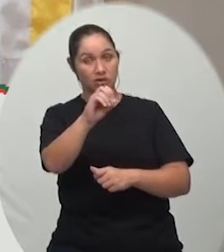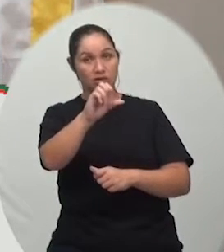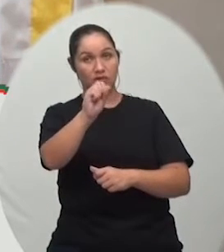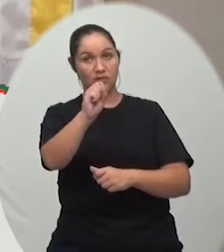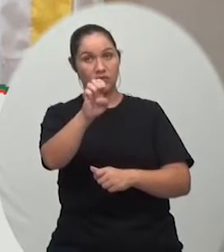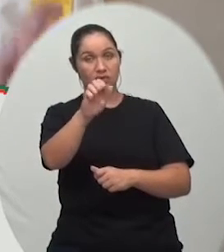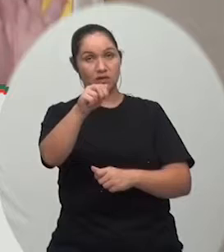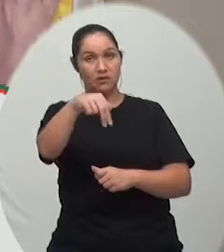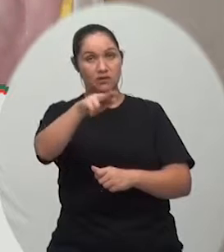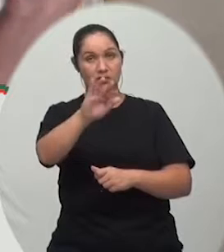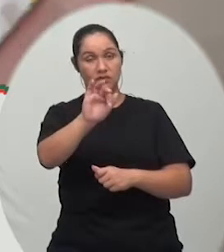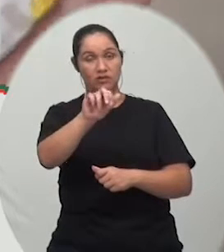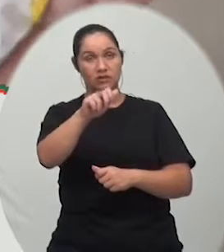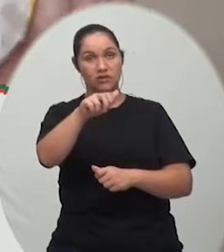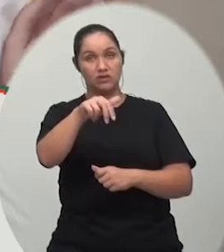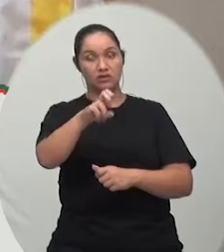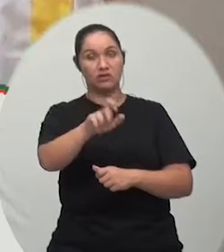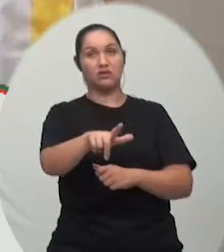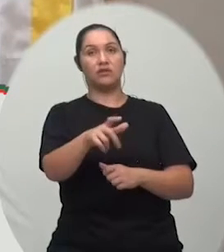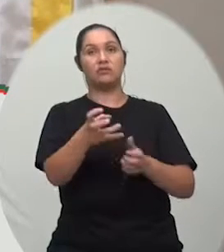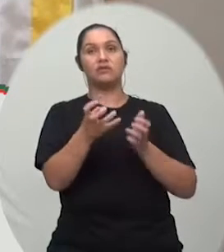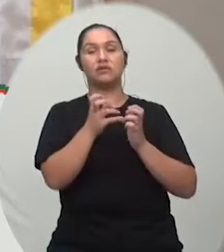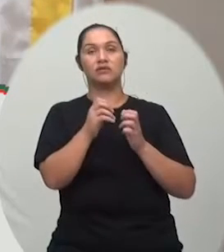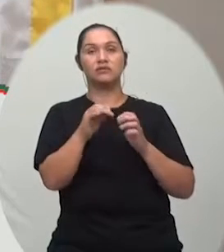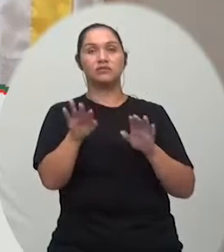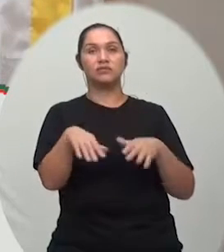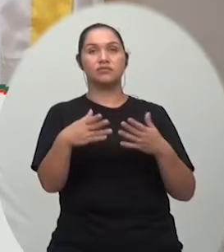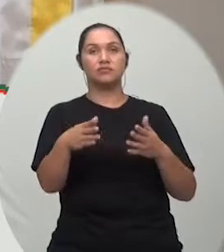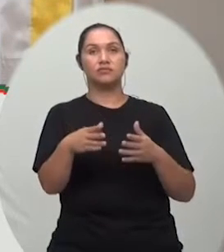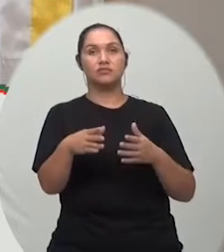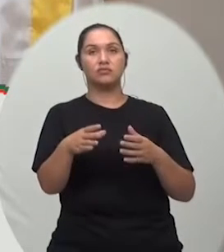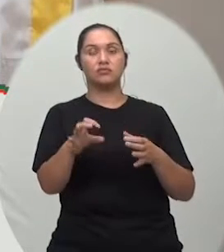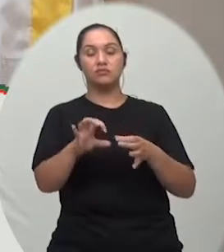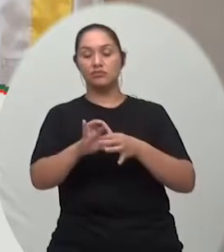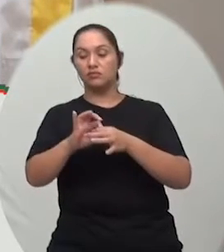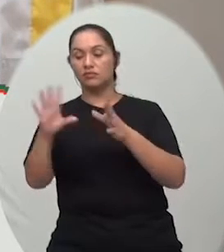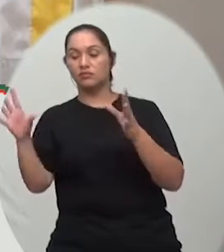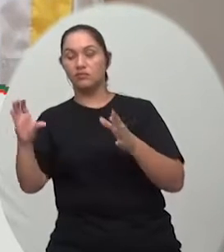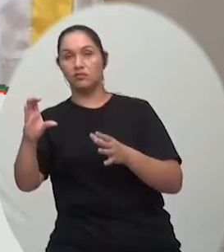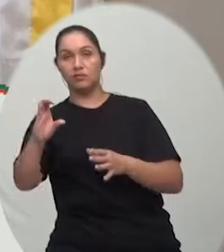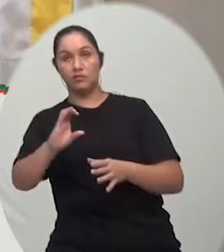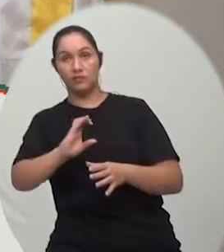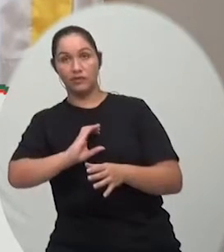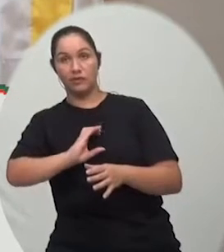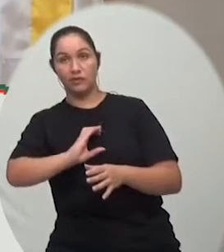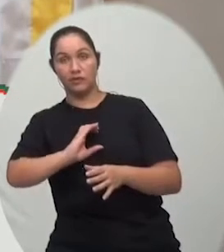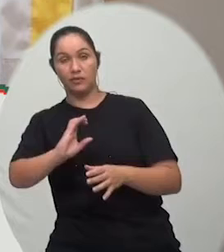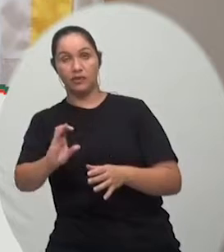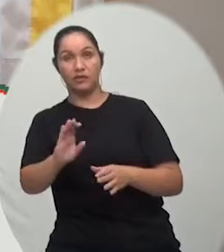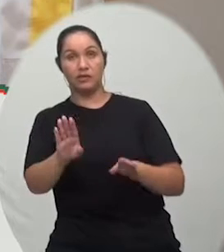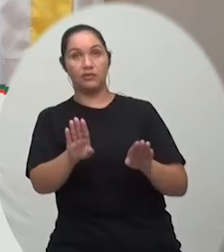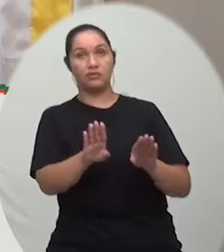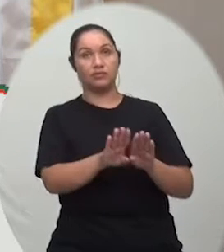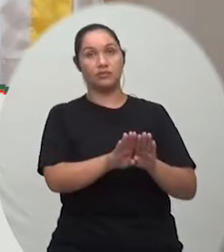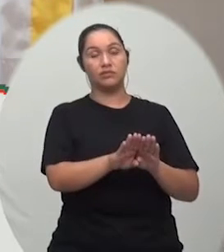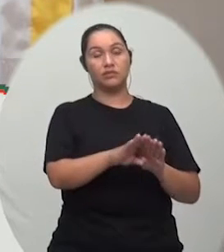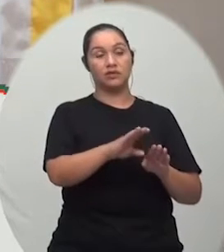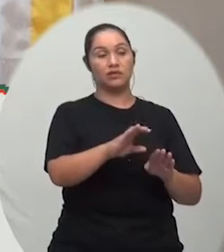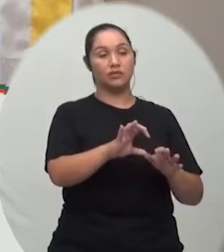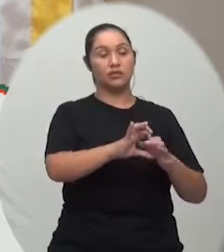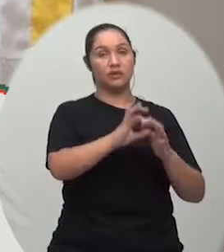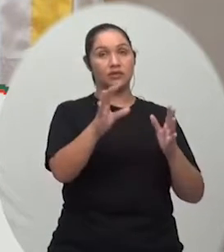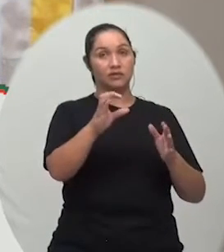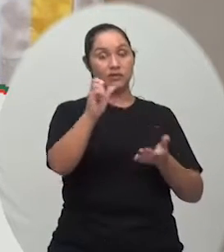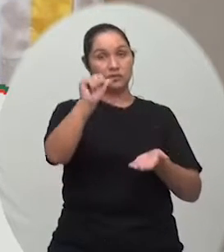pista central, conversão livre à direita para Cocal, conversão livre à esquerda para o centro. Resolve um problema sério,